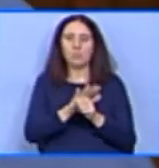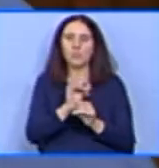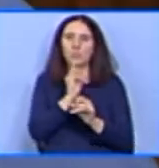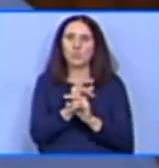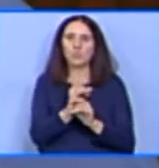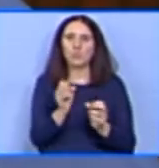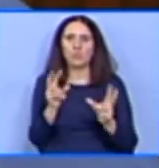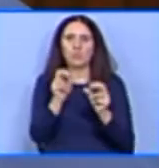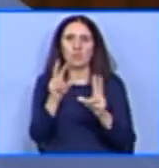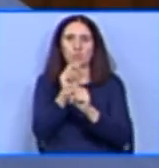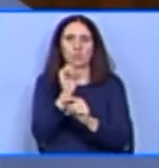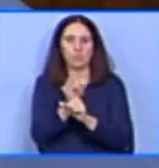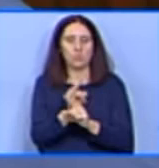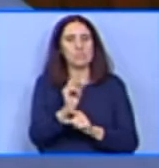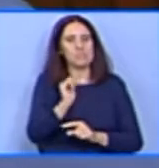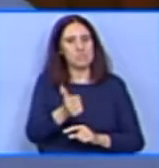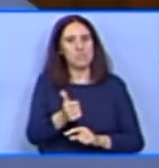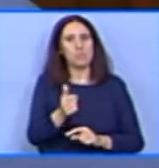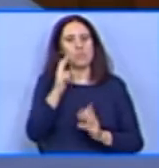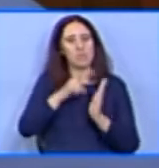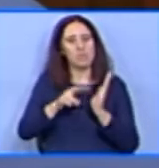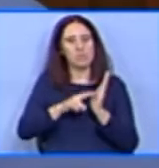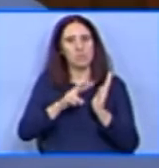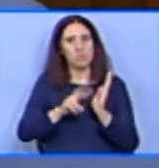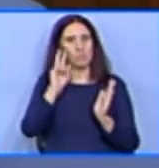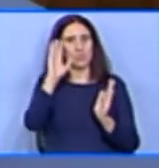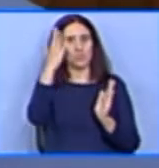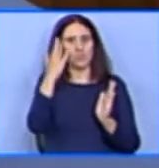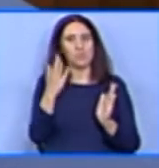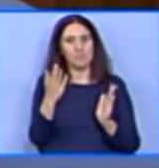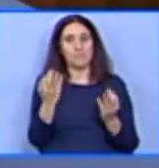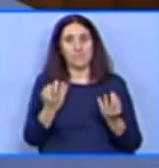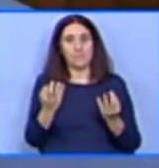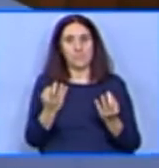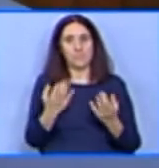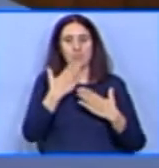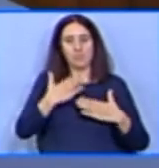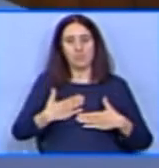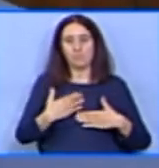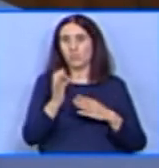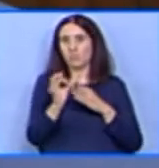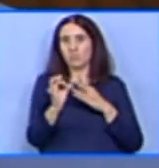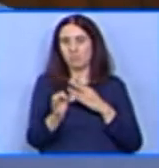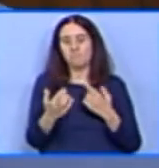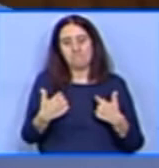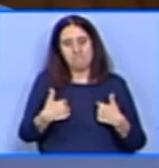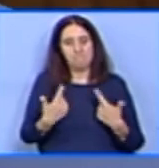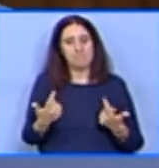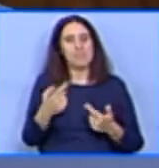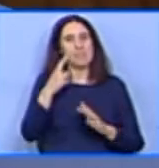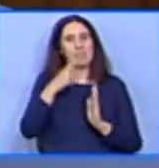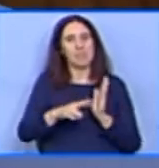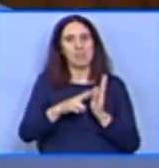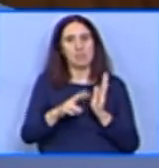novidades. E certamente a leitura é muito importante e, neste caso, dentro daquilo que me é específico, acho que leituras